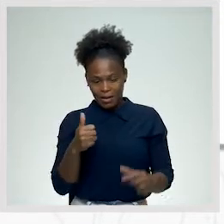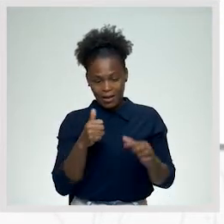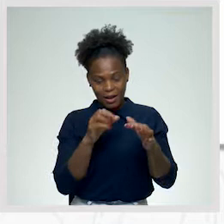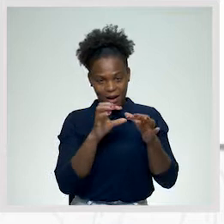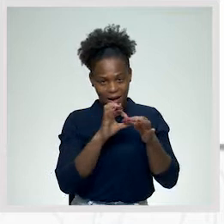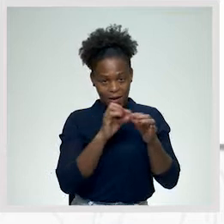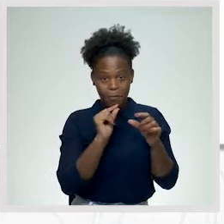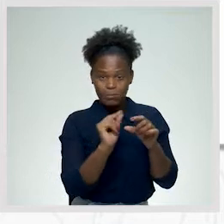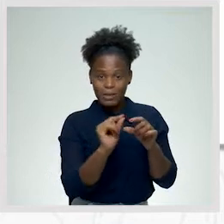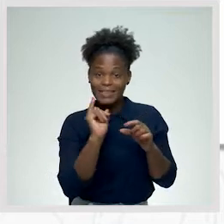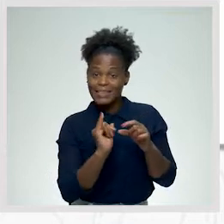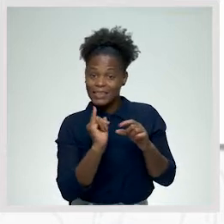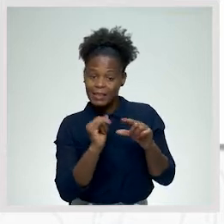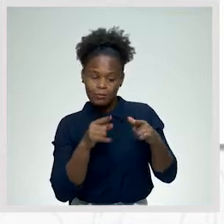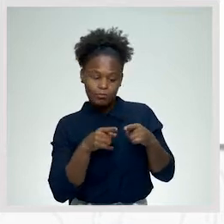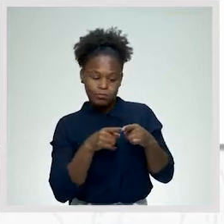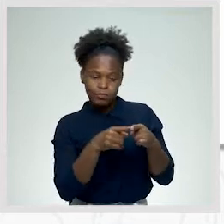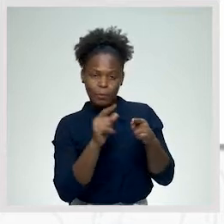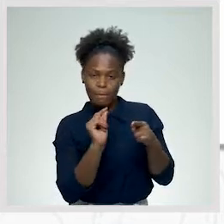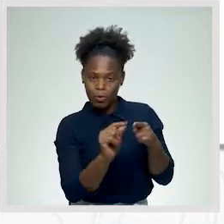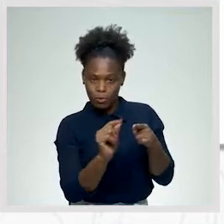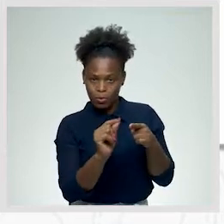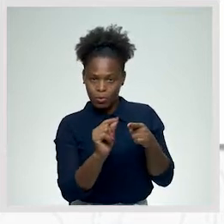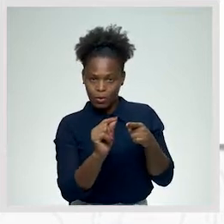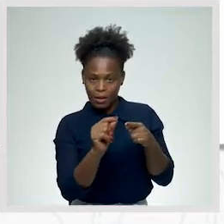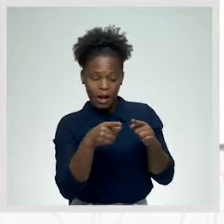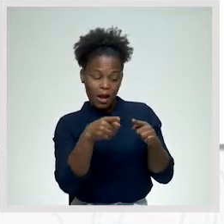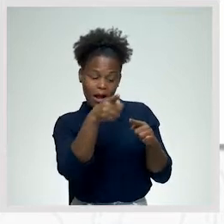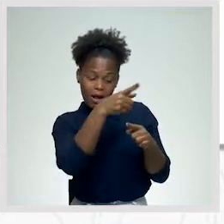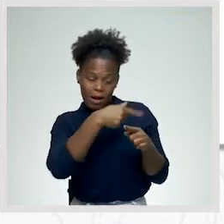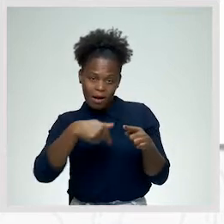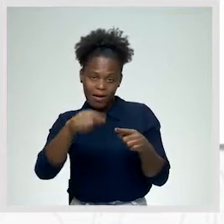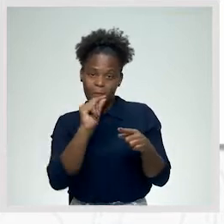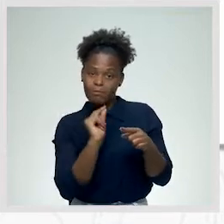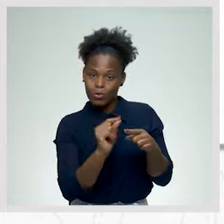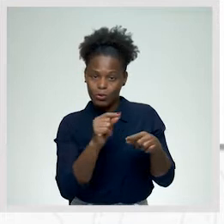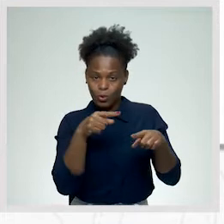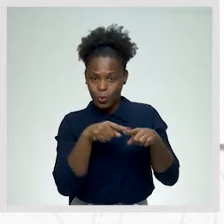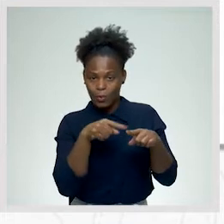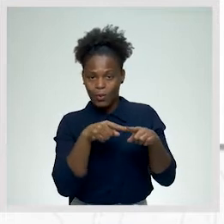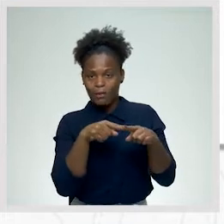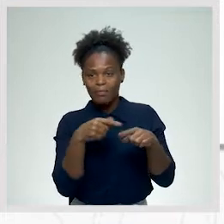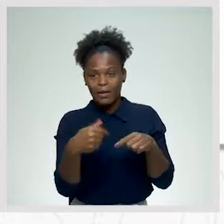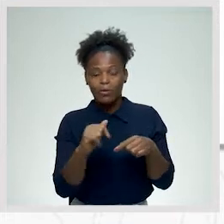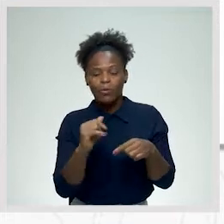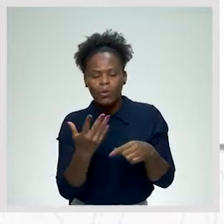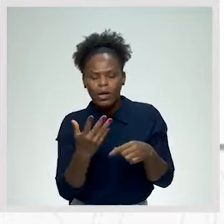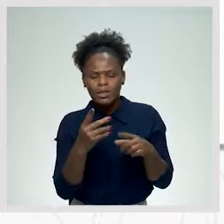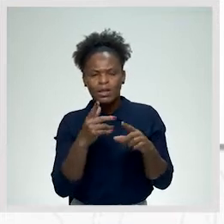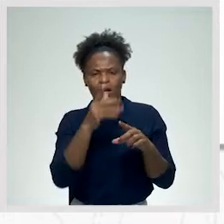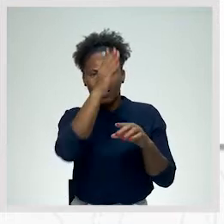I é o vértice e o vértice está na circunferência. Quais são os lados do